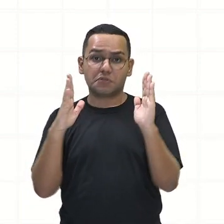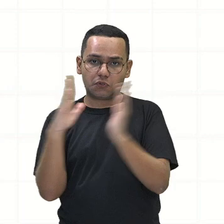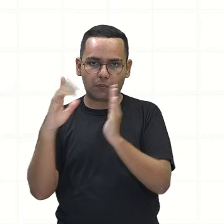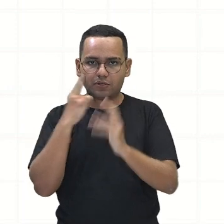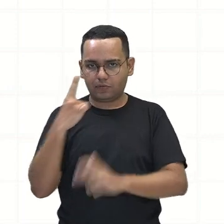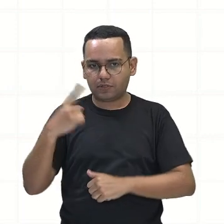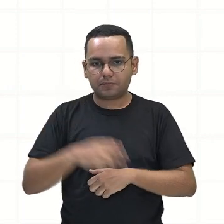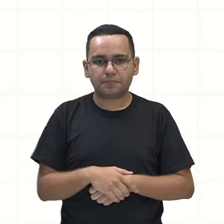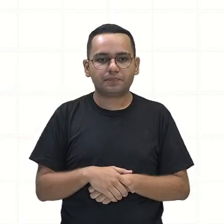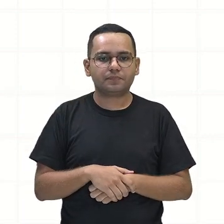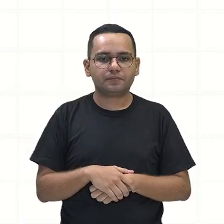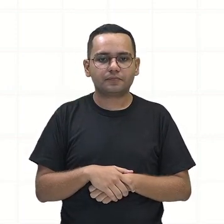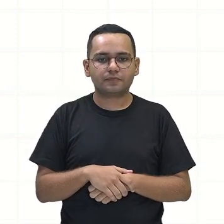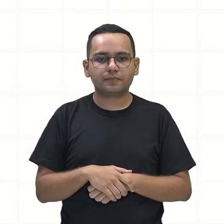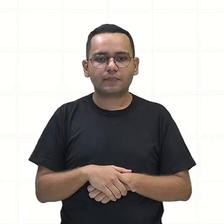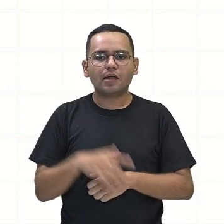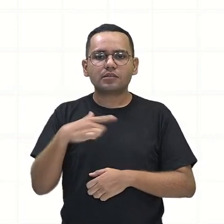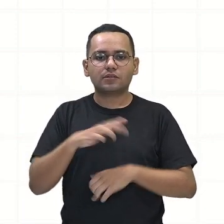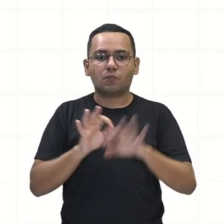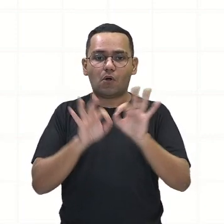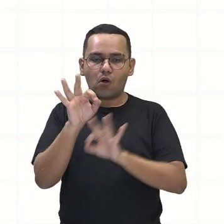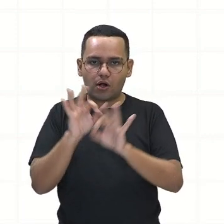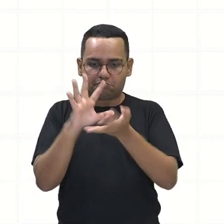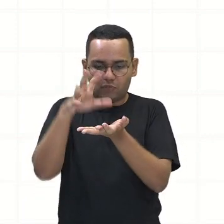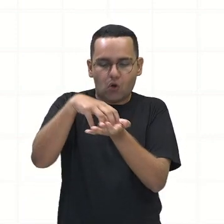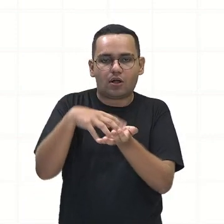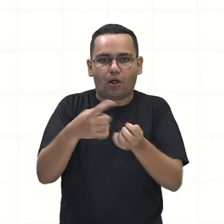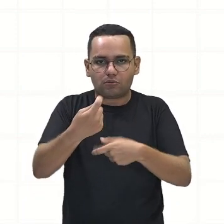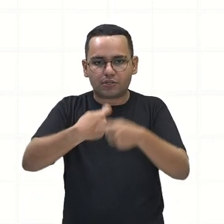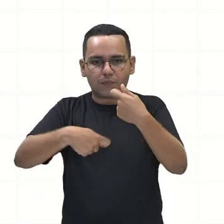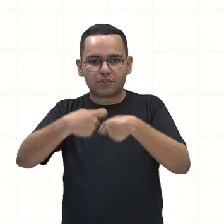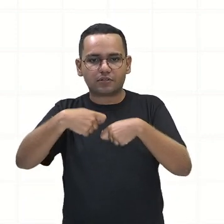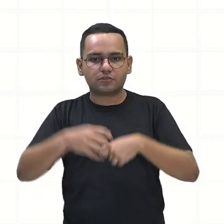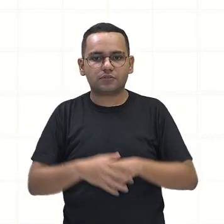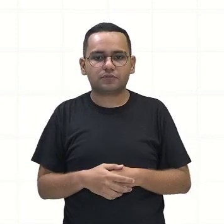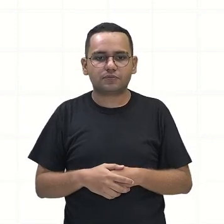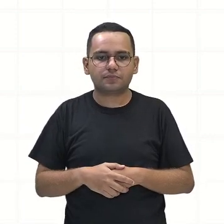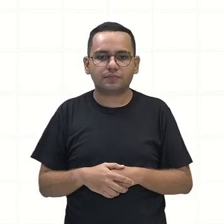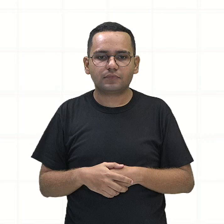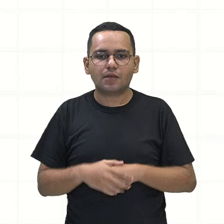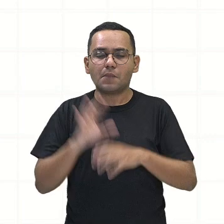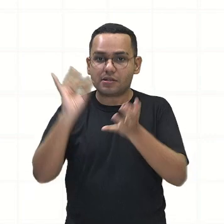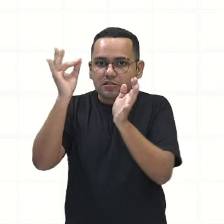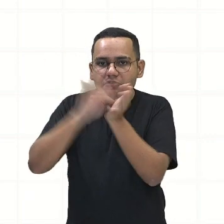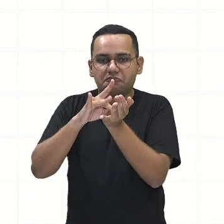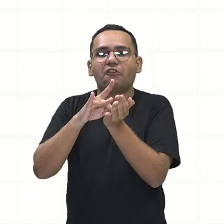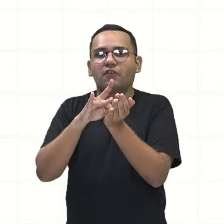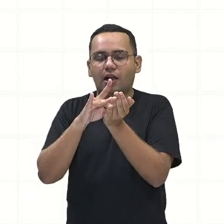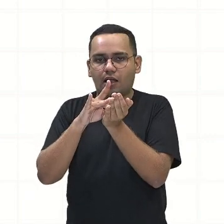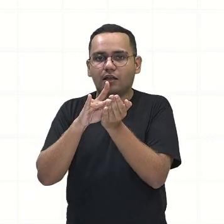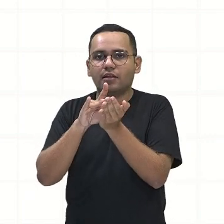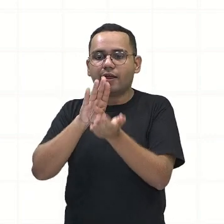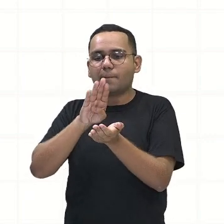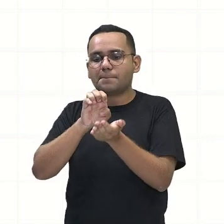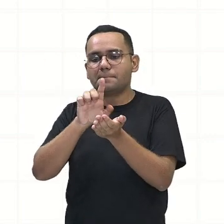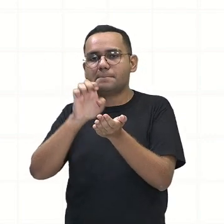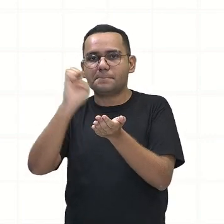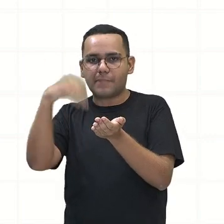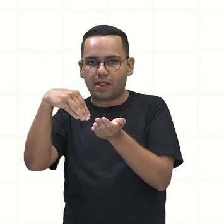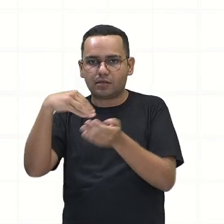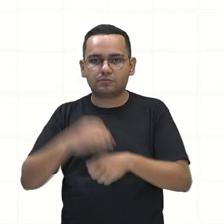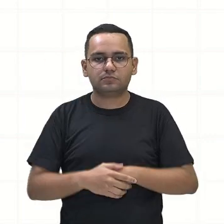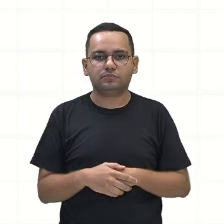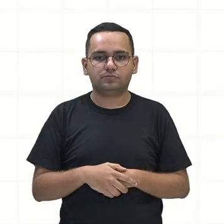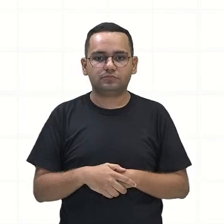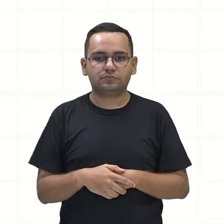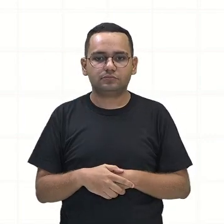1772, constitui uma organização administrativa cuja sede passou a ser